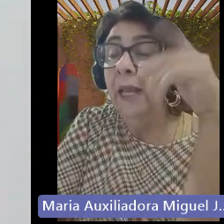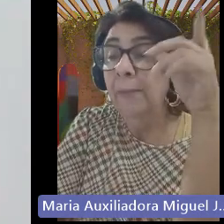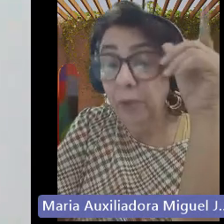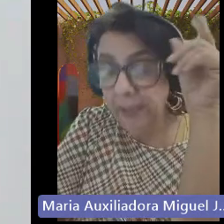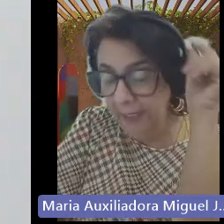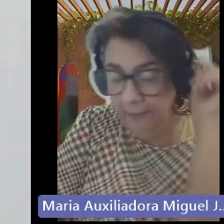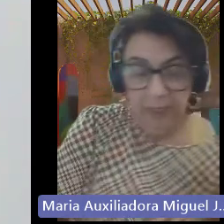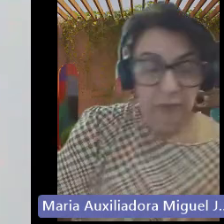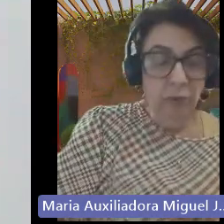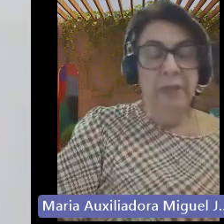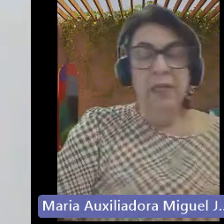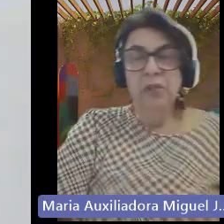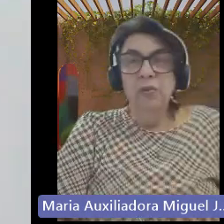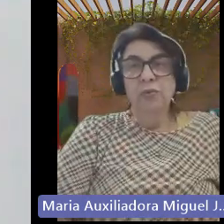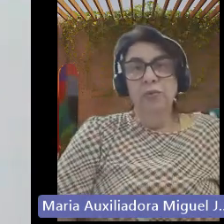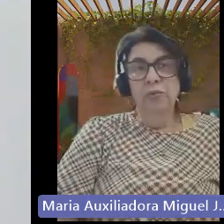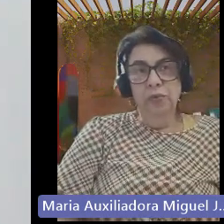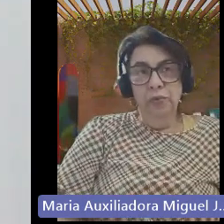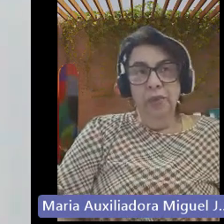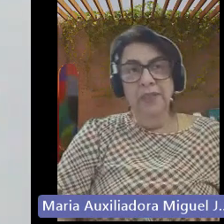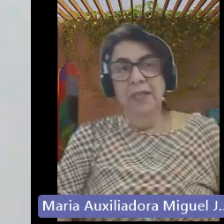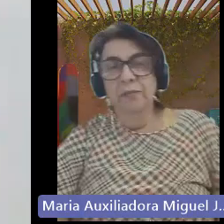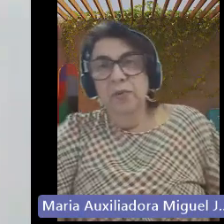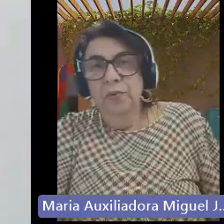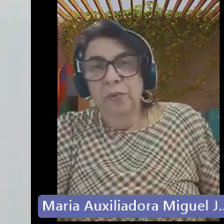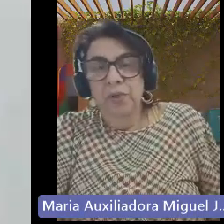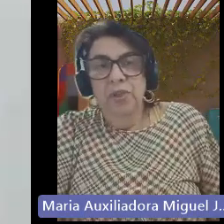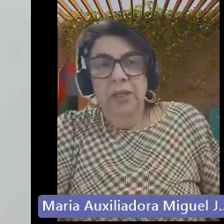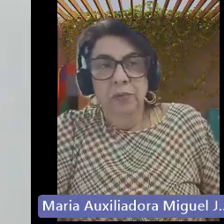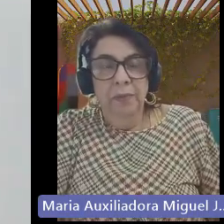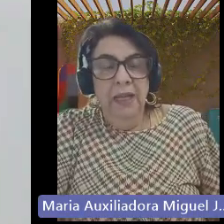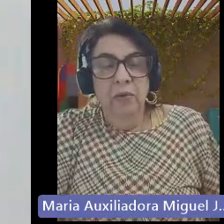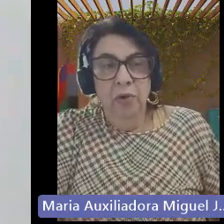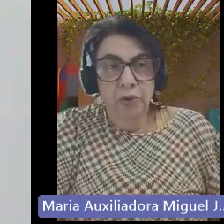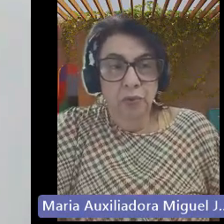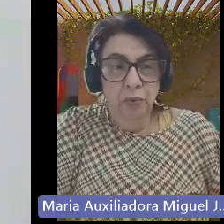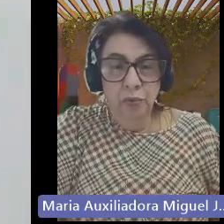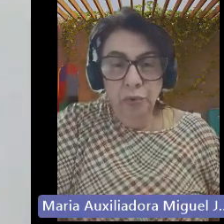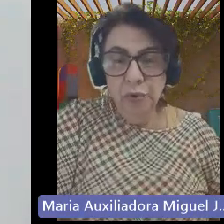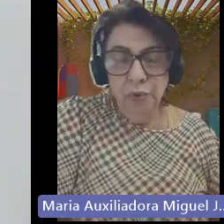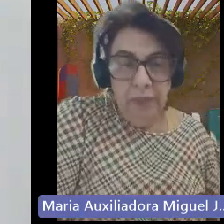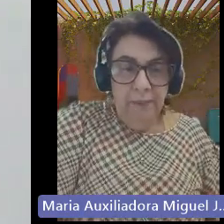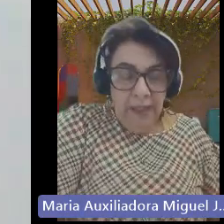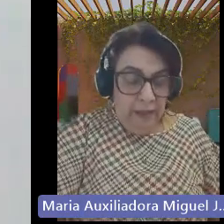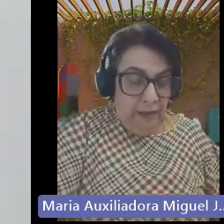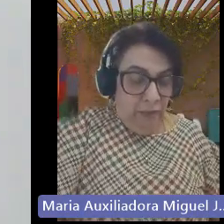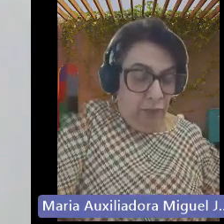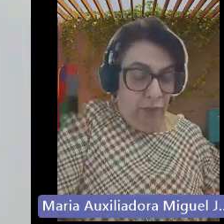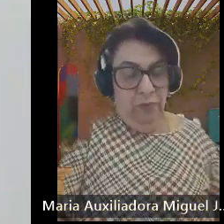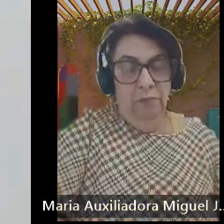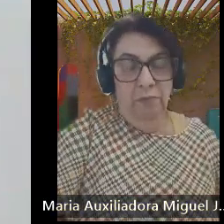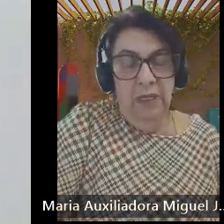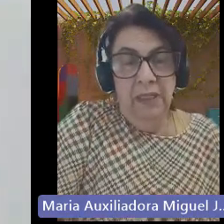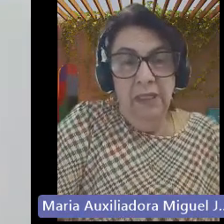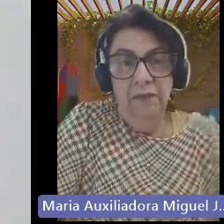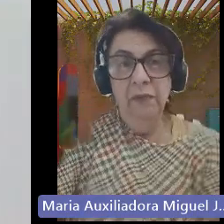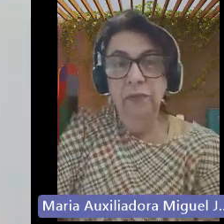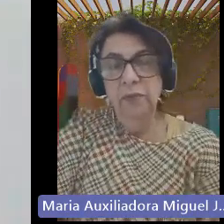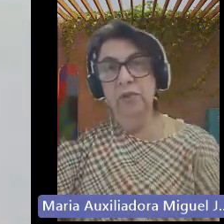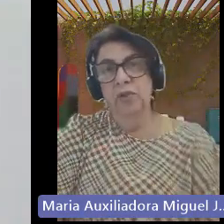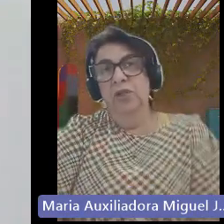ementa. Porém, atualmente, nós temos o projeto pedagógico do curso, né,